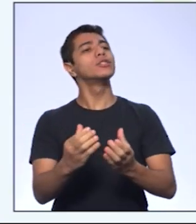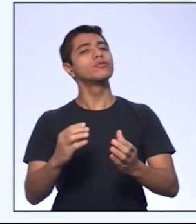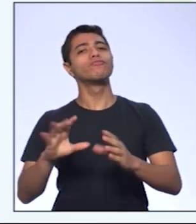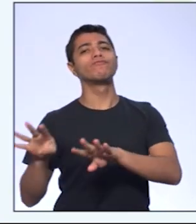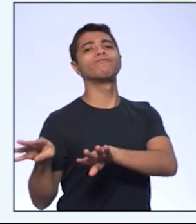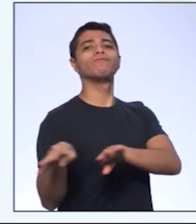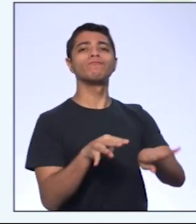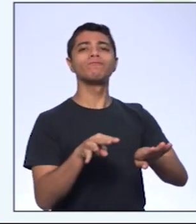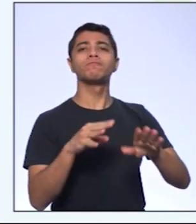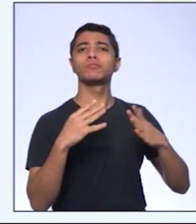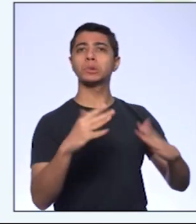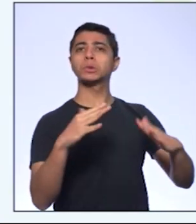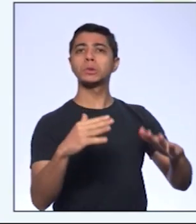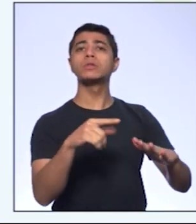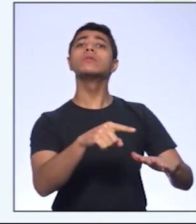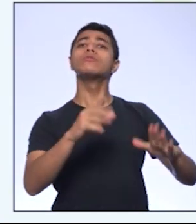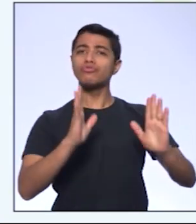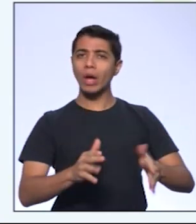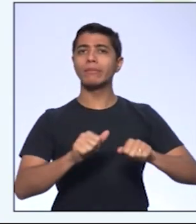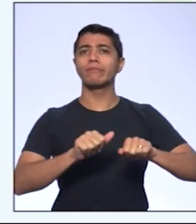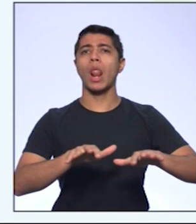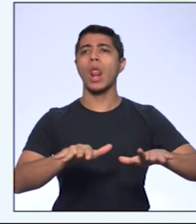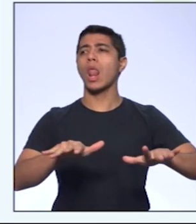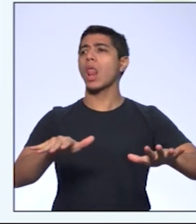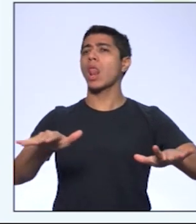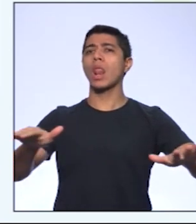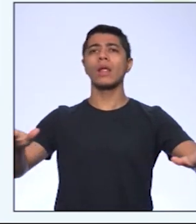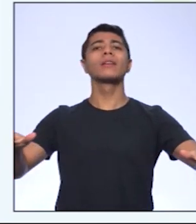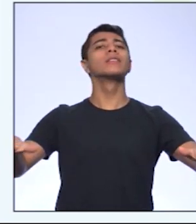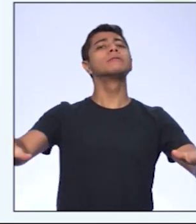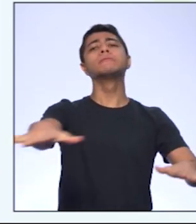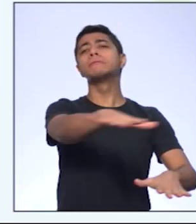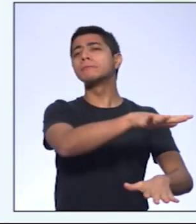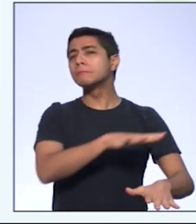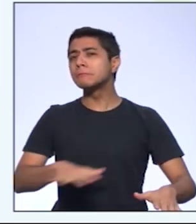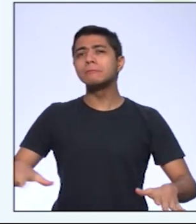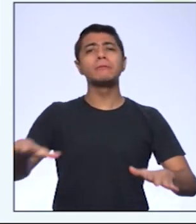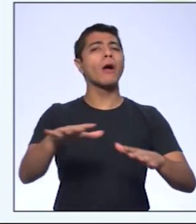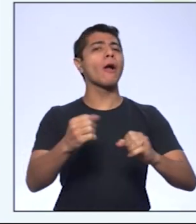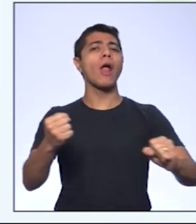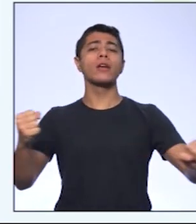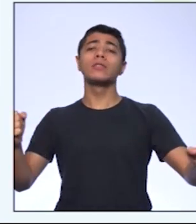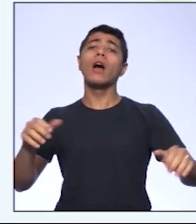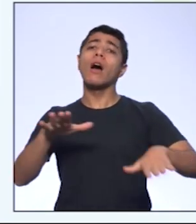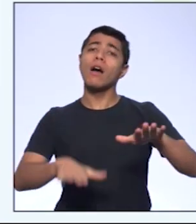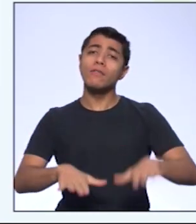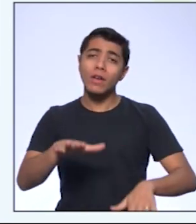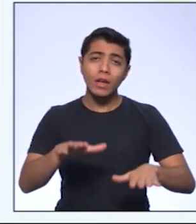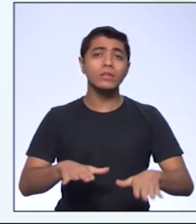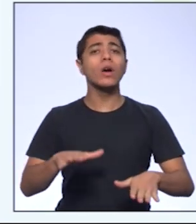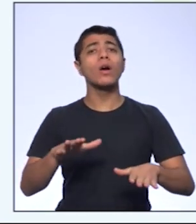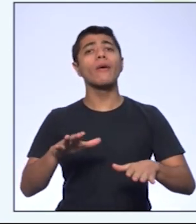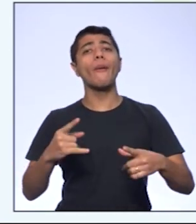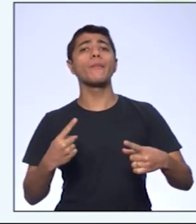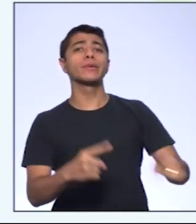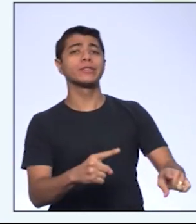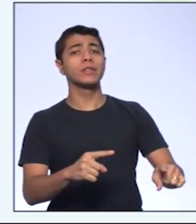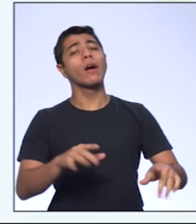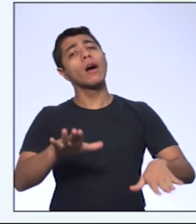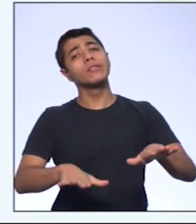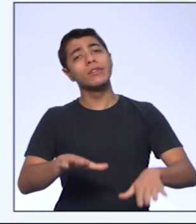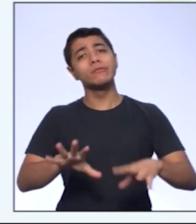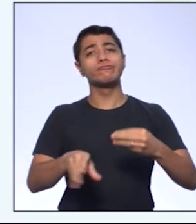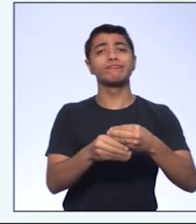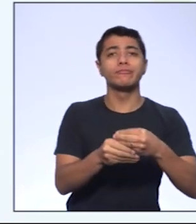ao longo território, seja numa relação de oposição, seja de complementariedade, sem contudo anular a